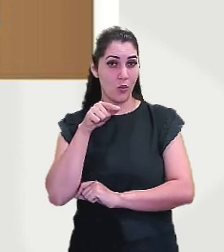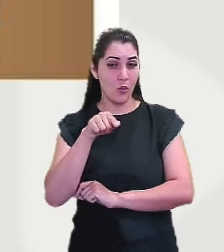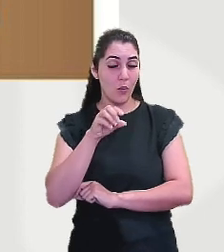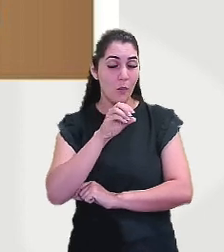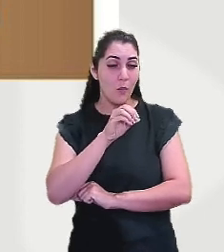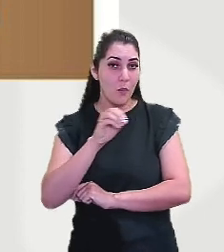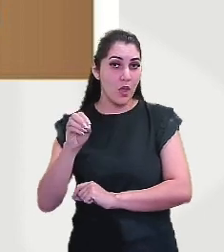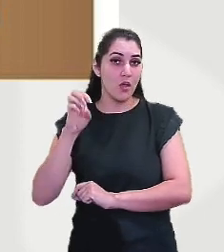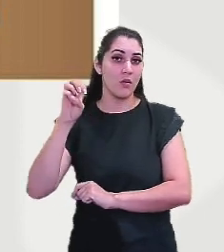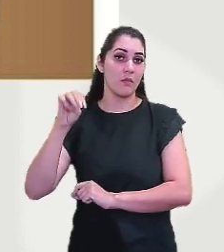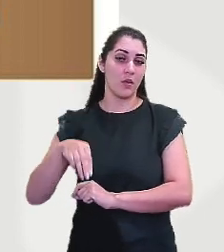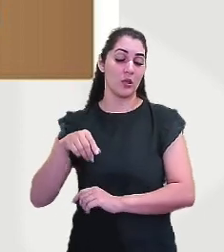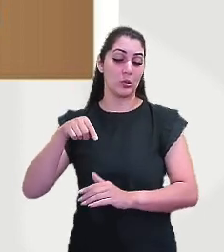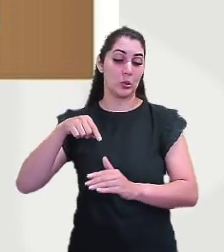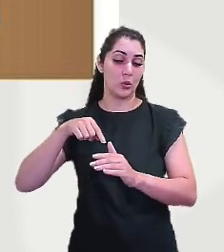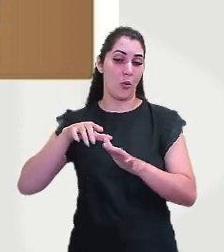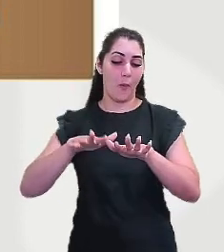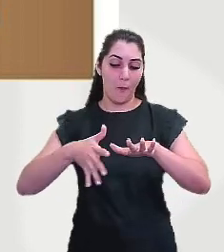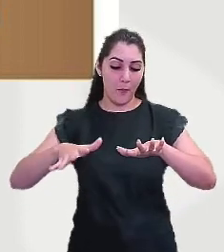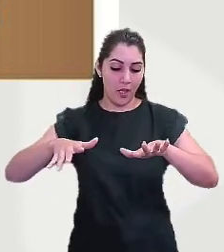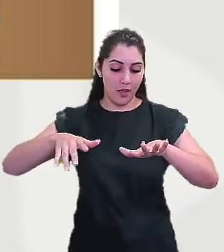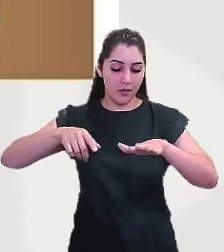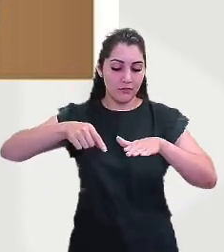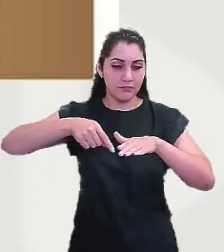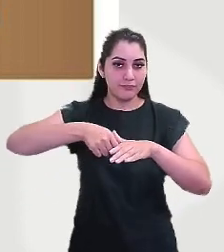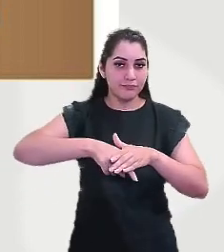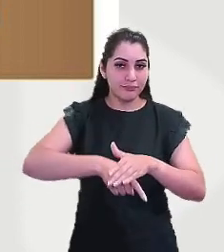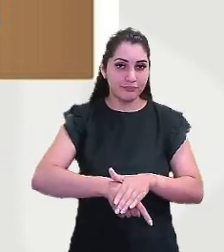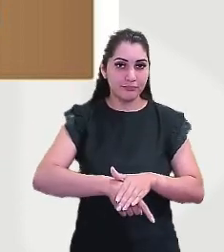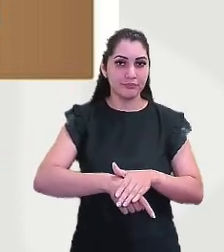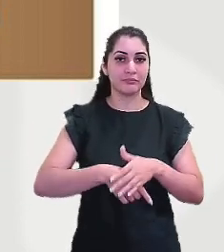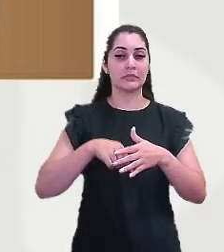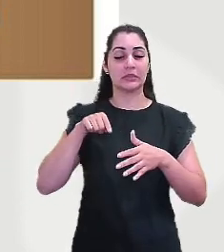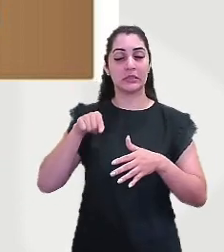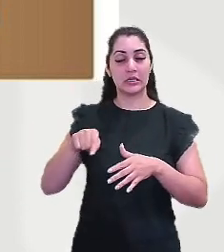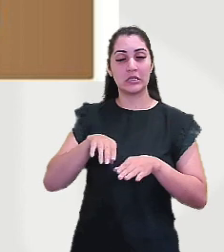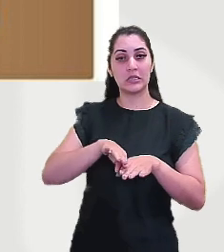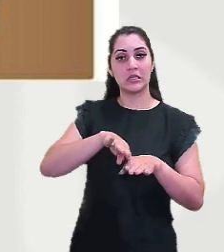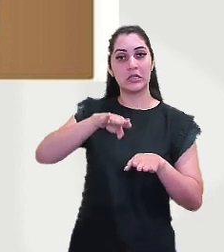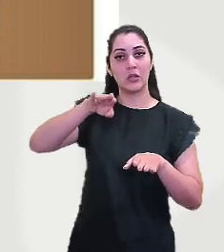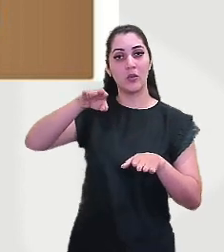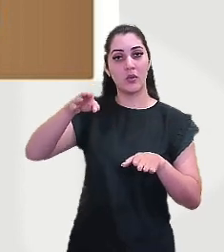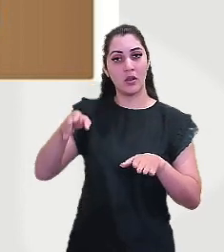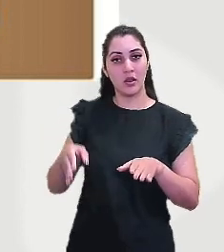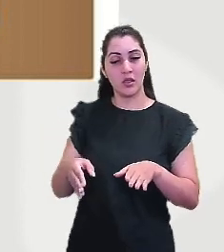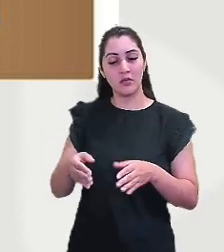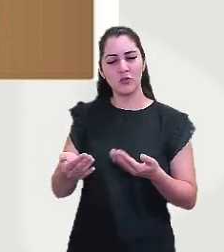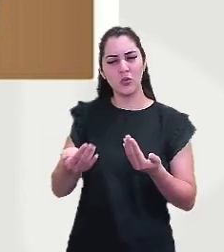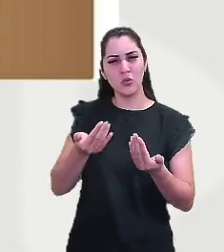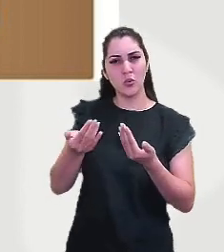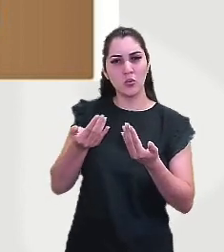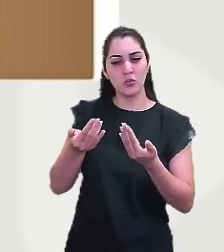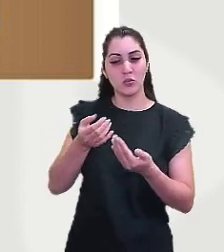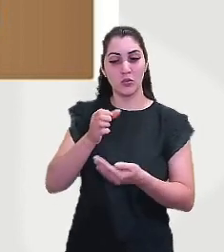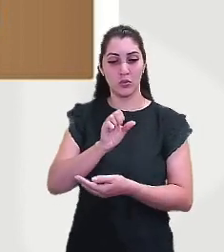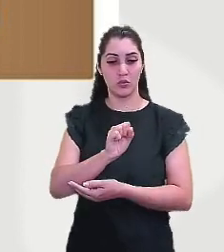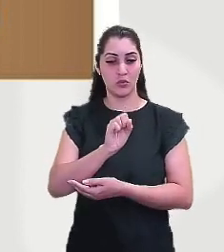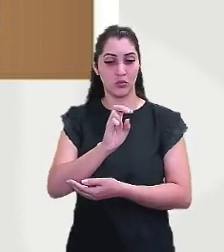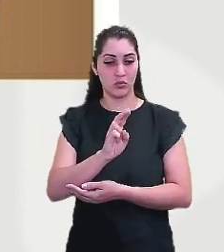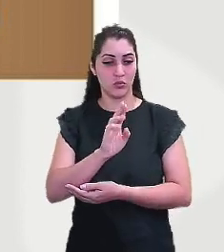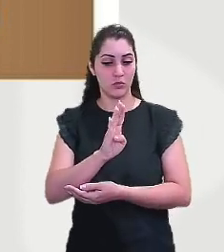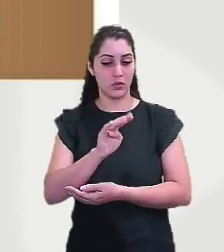metros abaixo do nível do mar, né? Então esse é o relevo, o perfil aqui do relevo